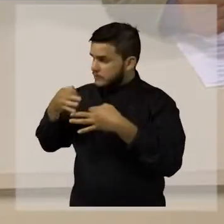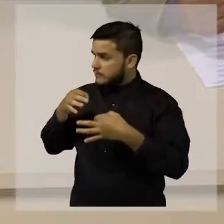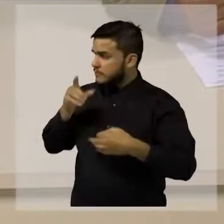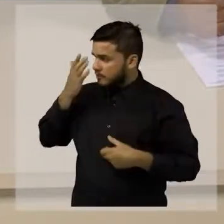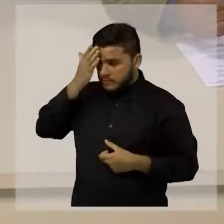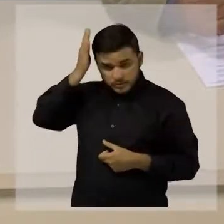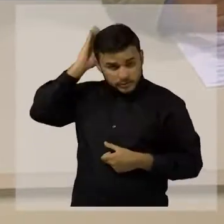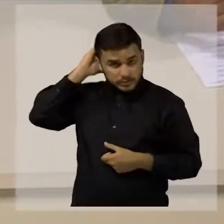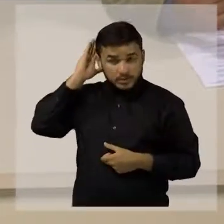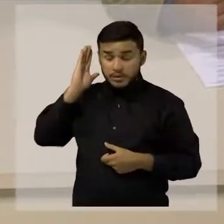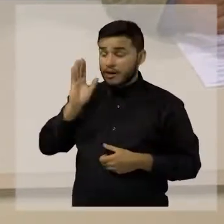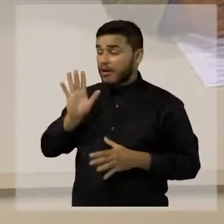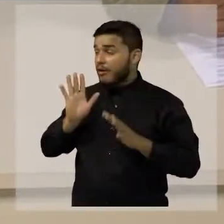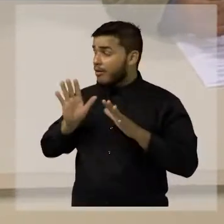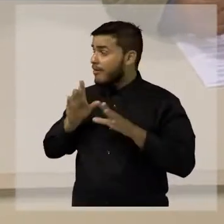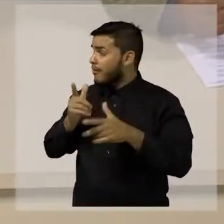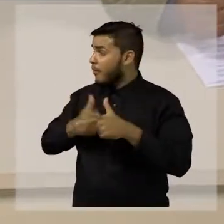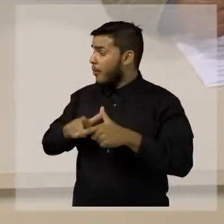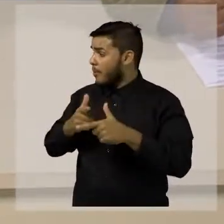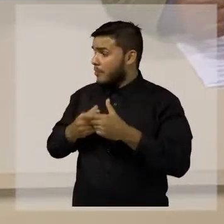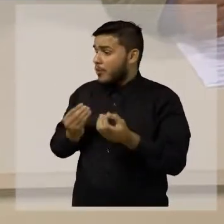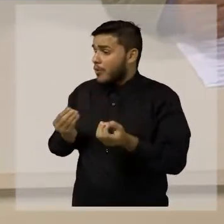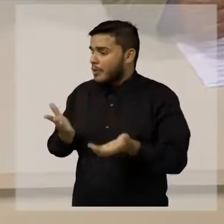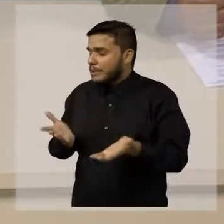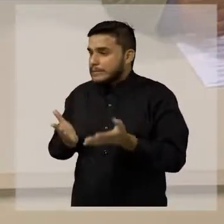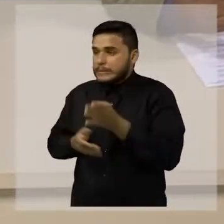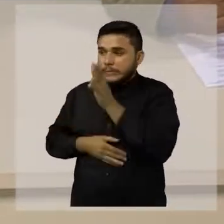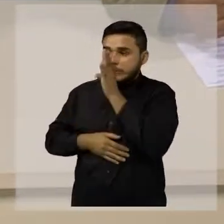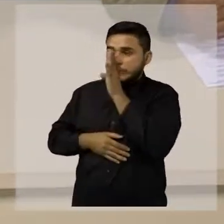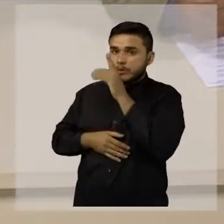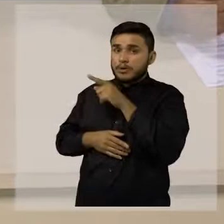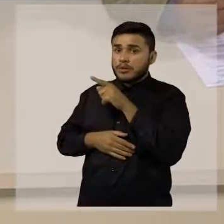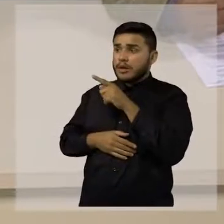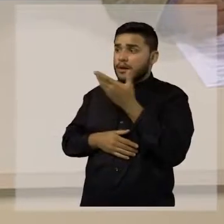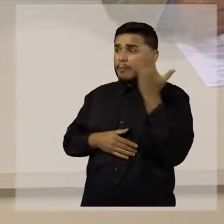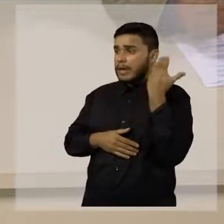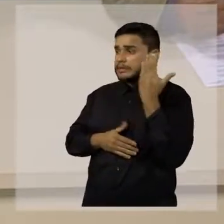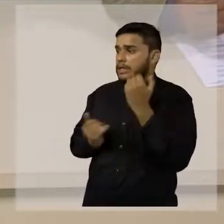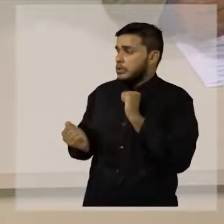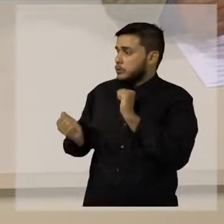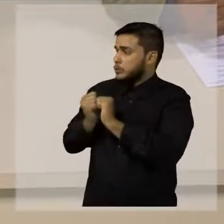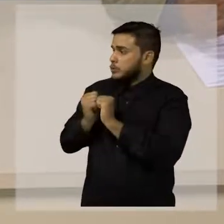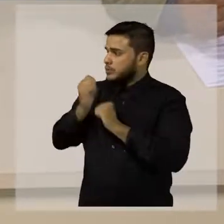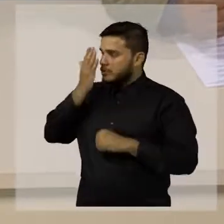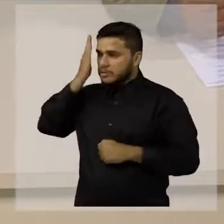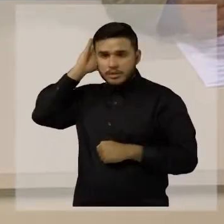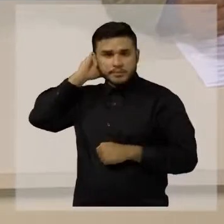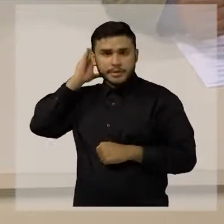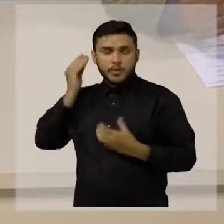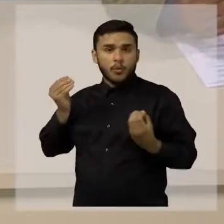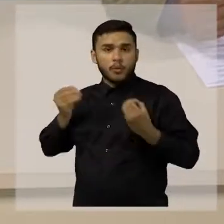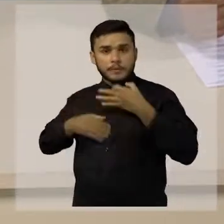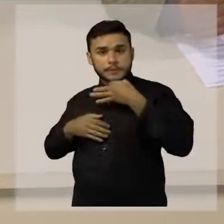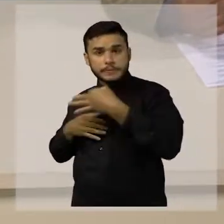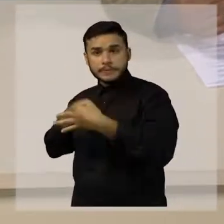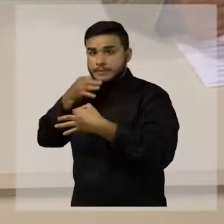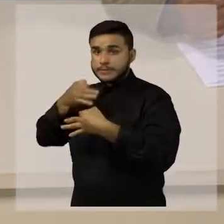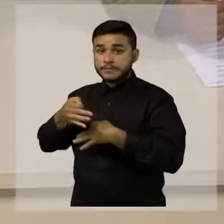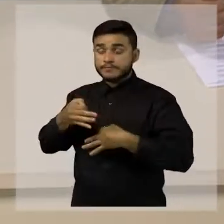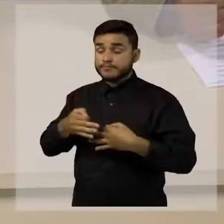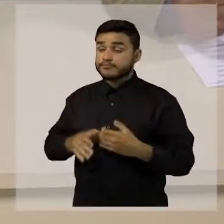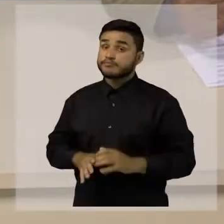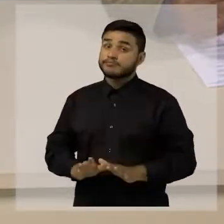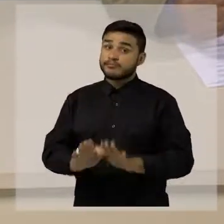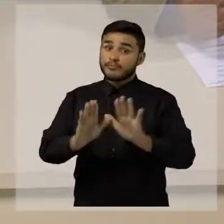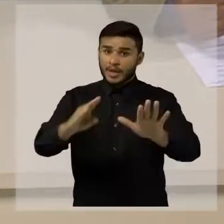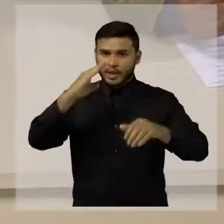também estavam conjuntos no mesmo governo. Então, de alguma maneira, nesse aspecto, Jair